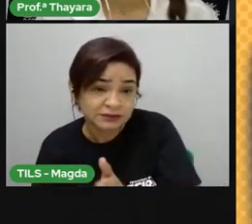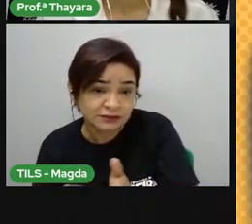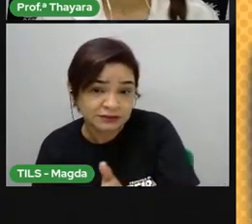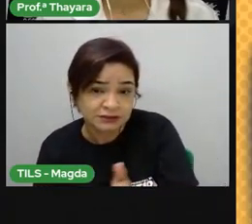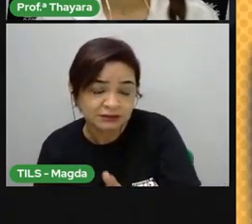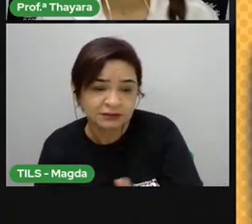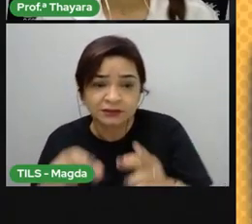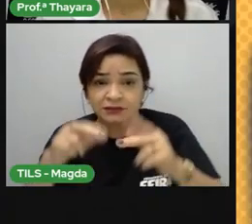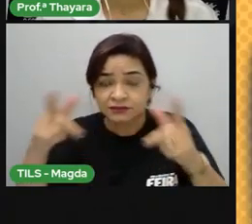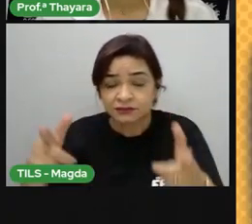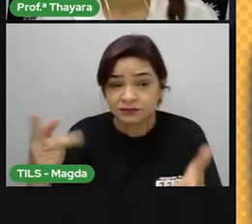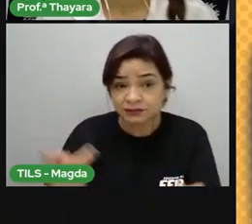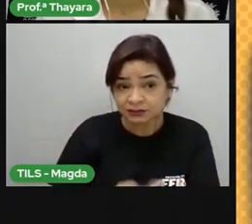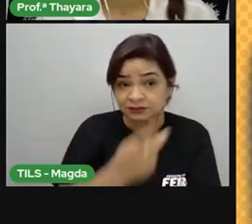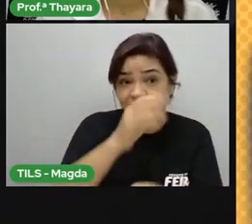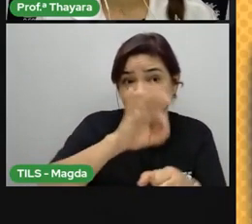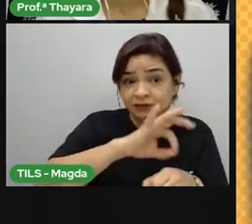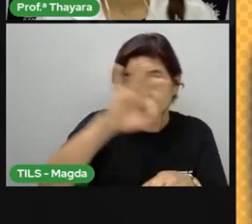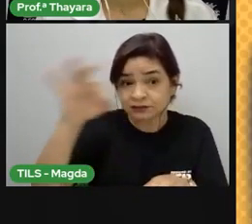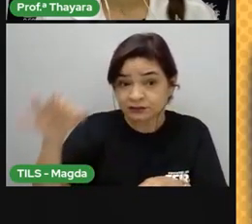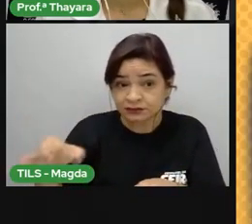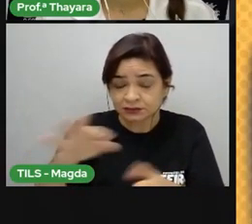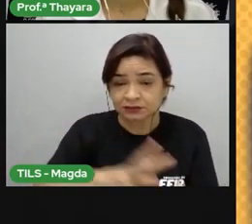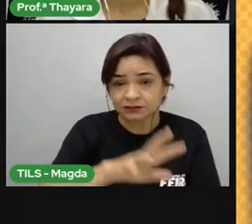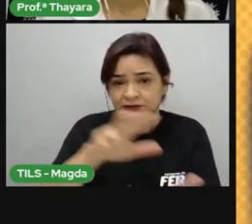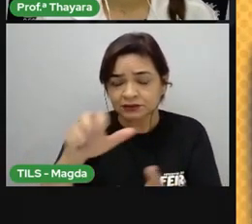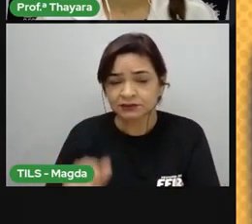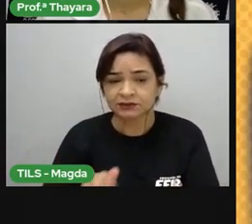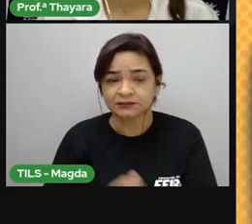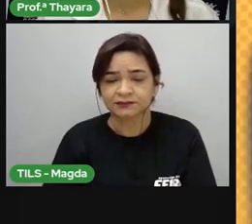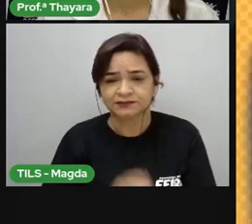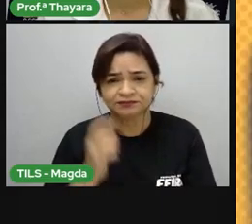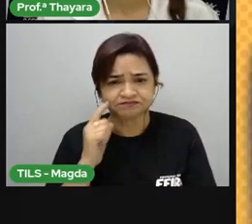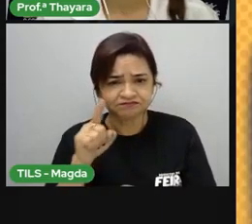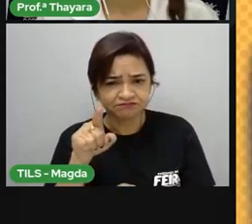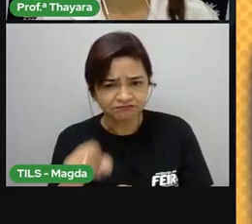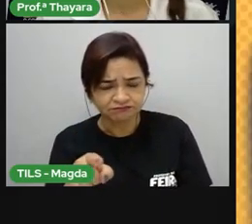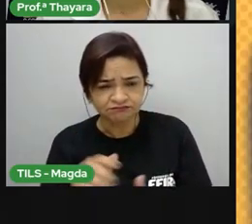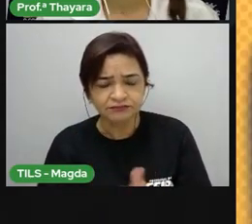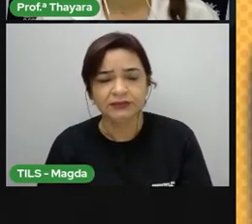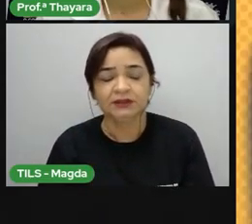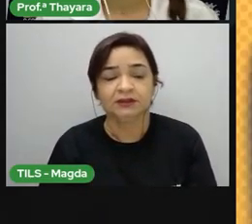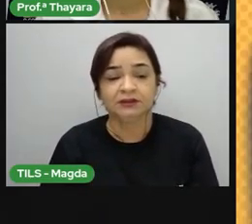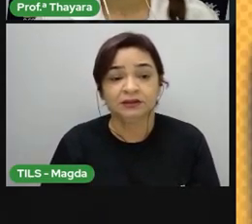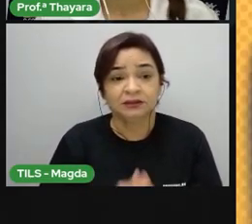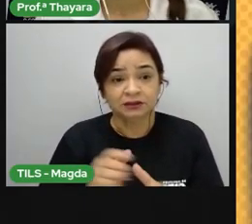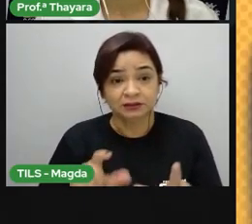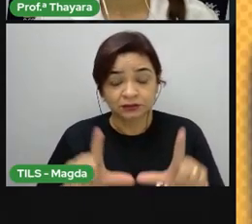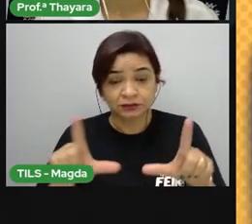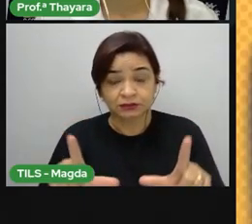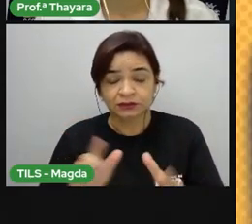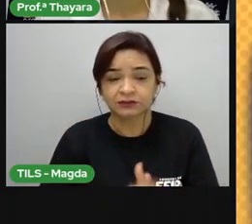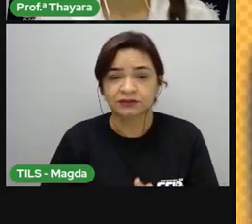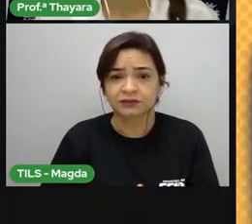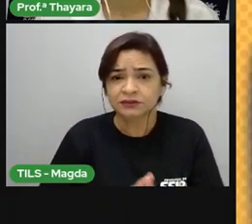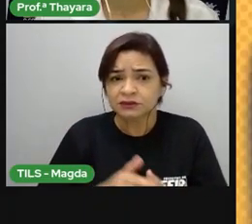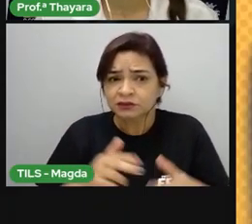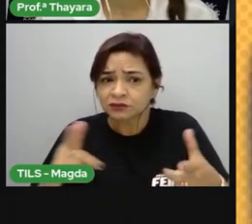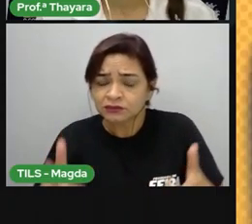a passagem de meteoros pela atmosfera. Um artigo publicado esse mês na Nature chama a atenção para o recorde de